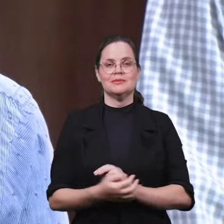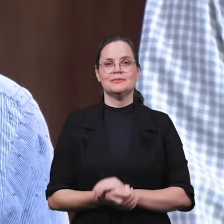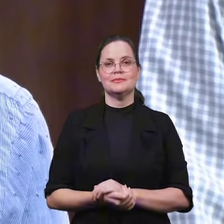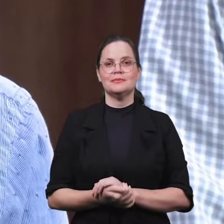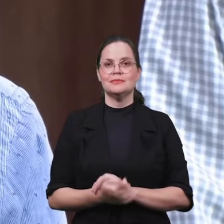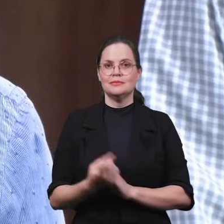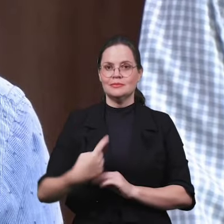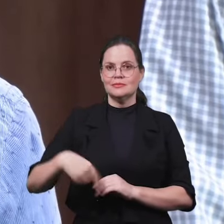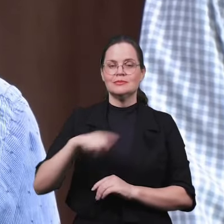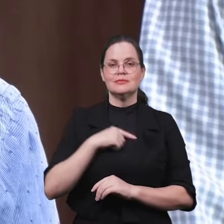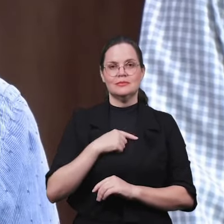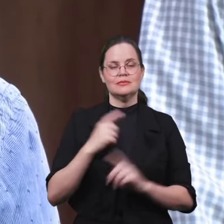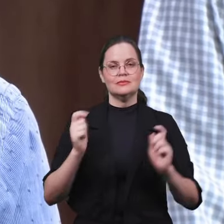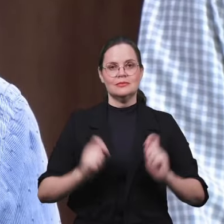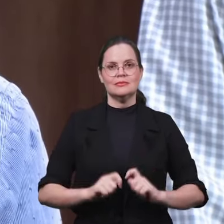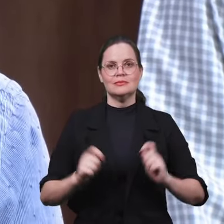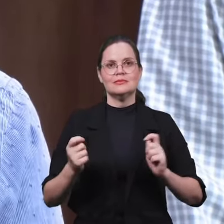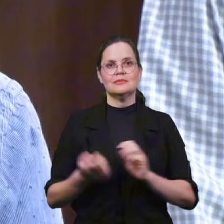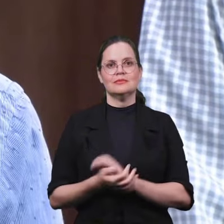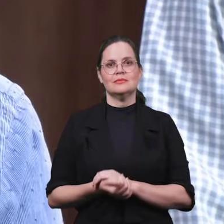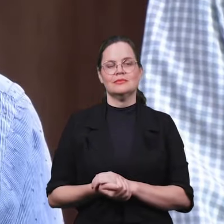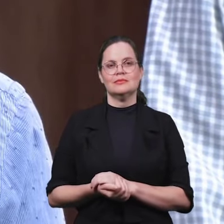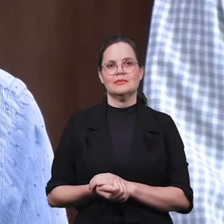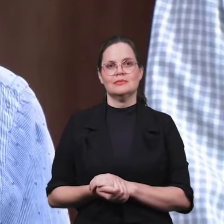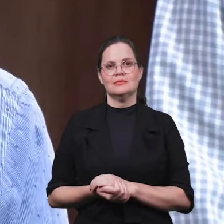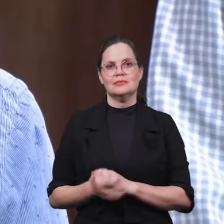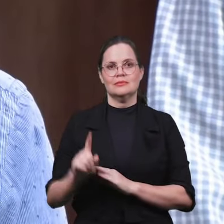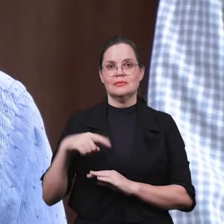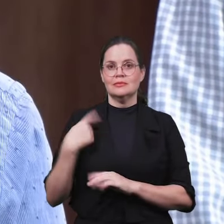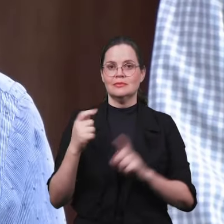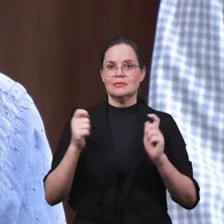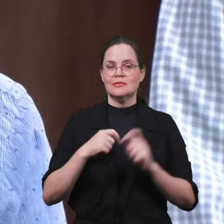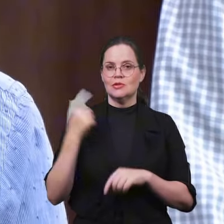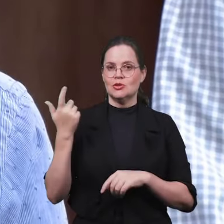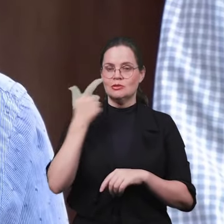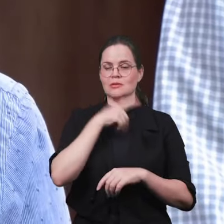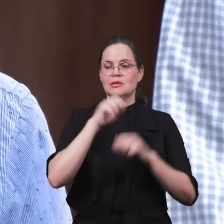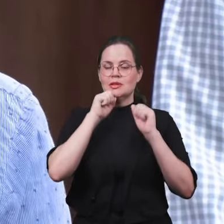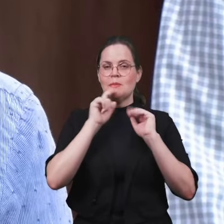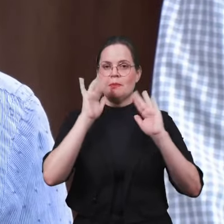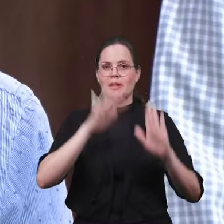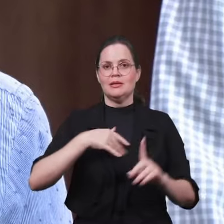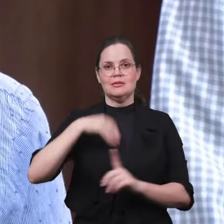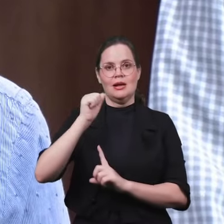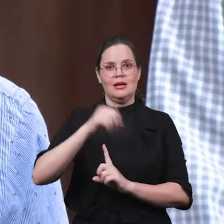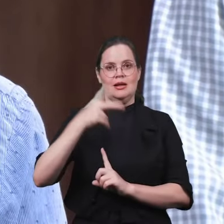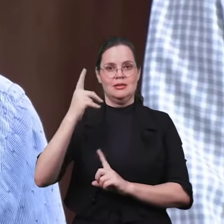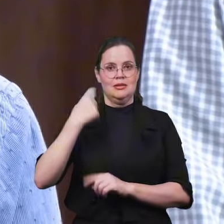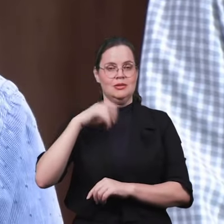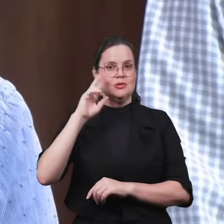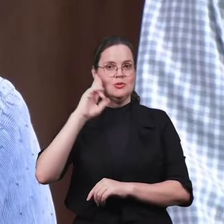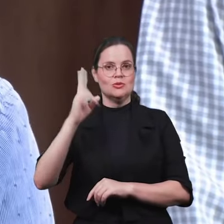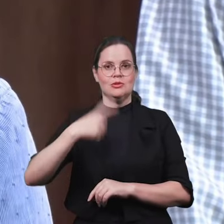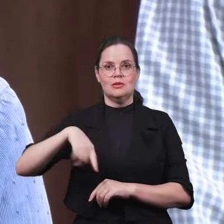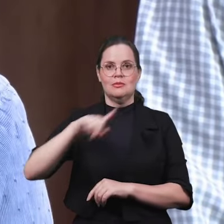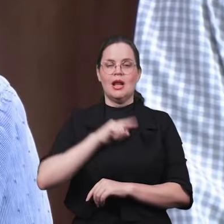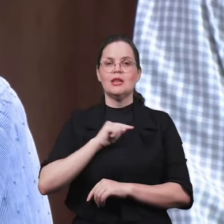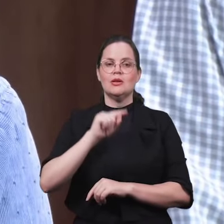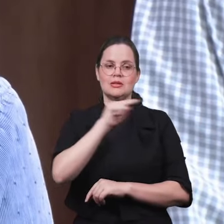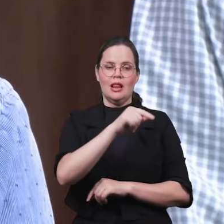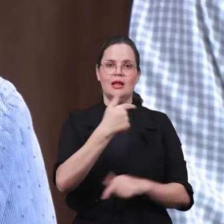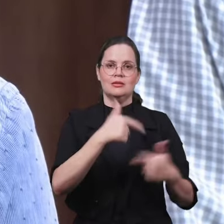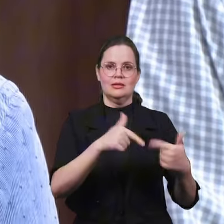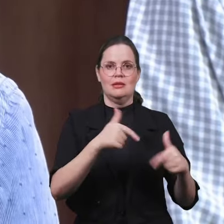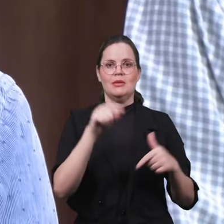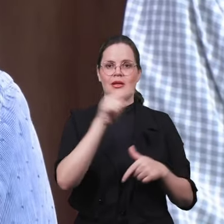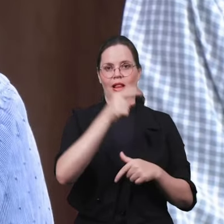e isso é o que tem permitido que nós alcancemos essa bênção, essa graça do Senhor para trabalhar lá